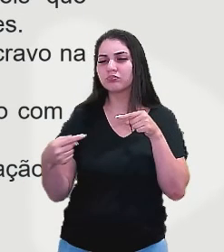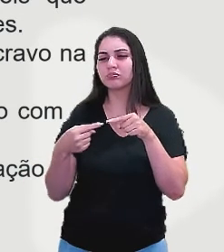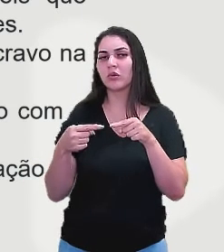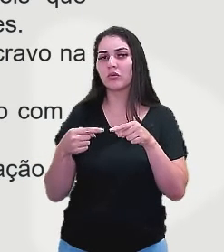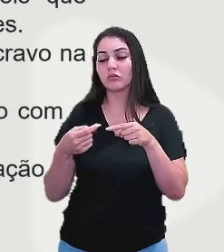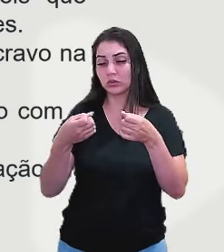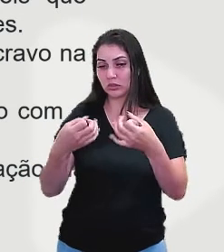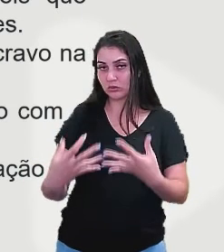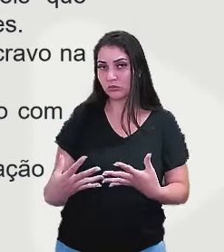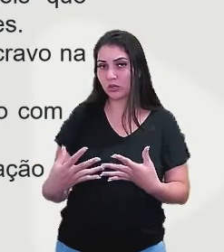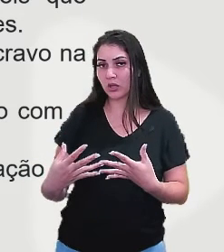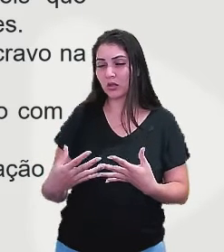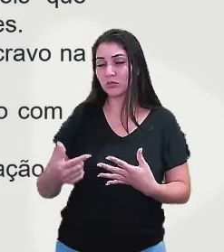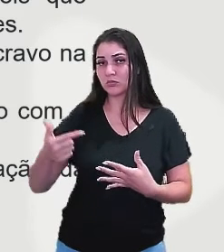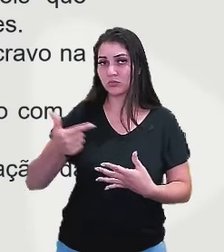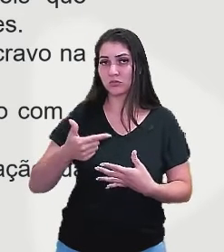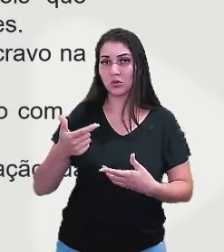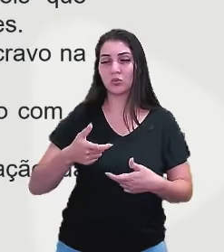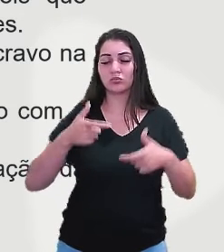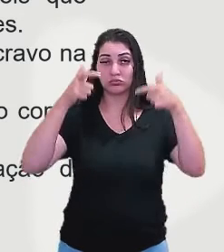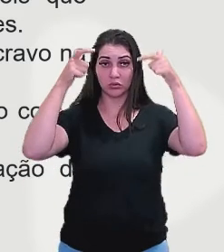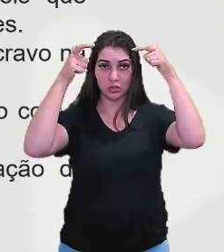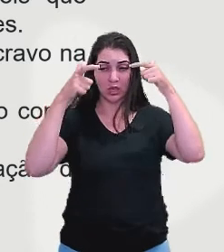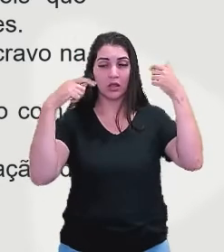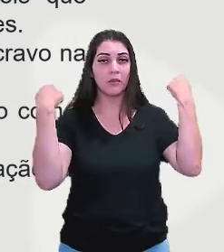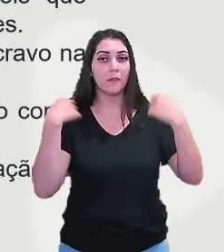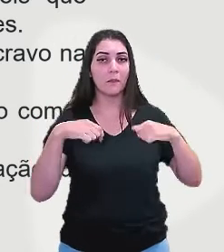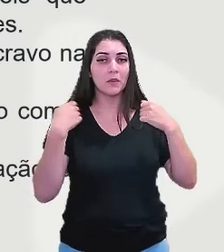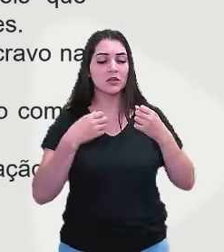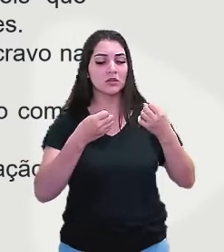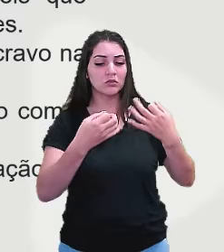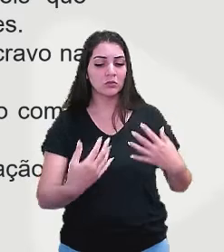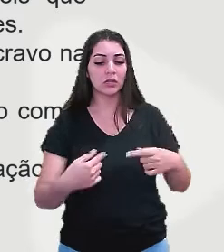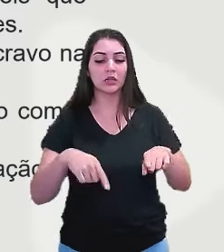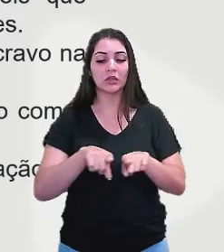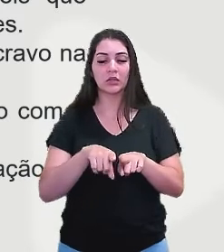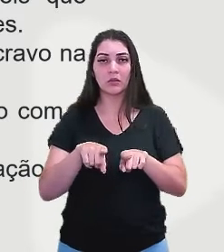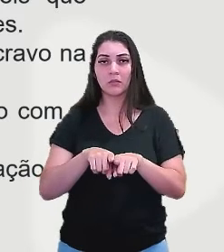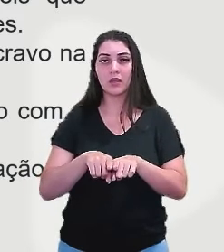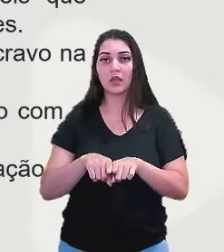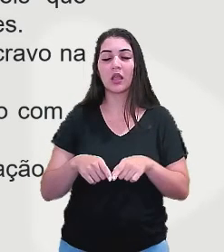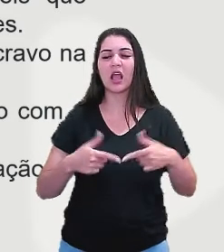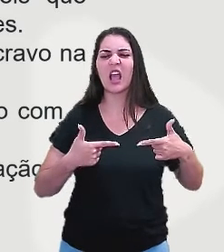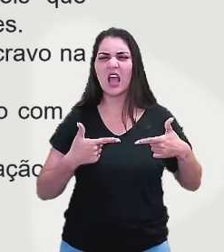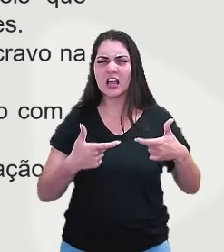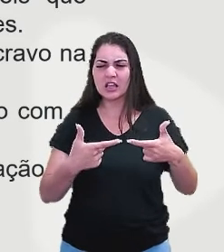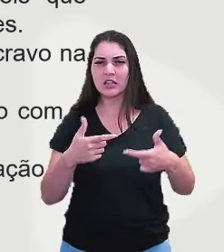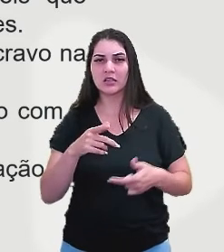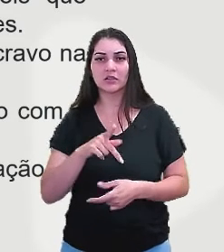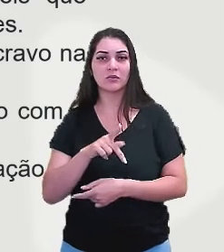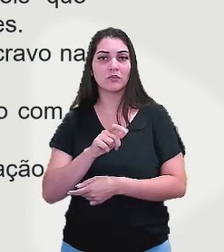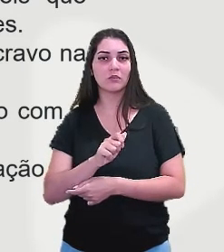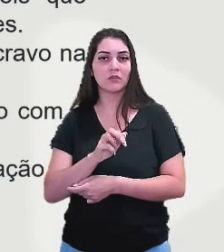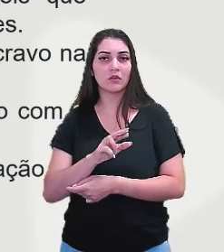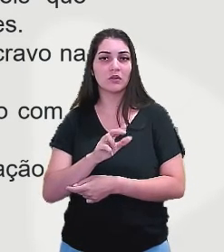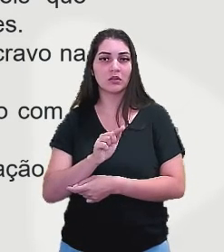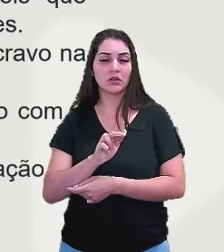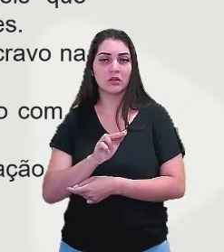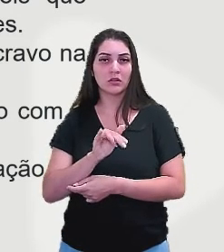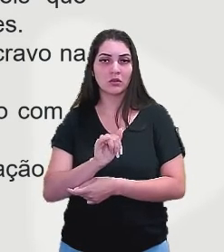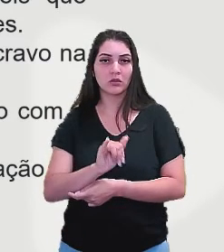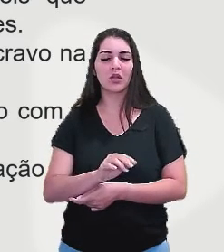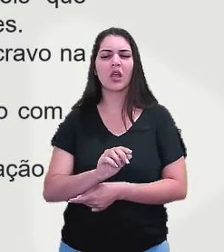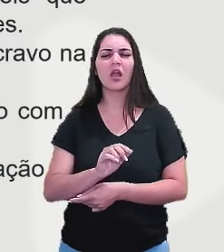para falar sobre o segundo reinado, você tem que mencionar. A questão da Guerra do Paraguai é primordial, gente. O